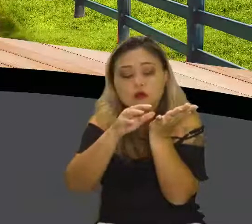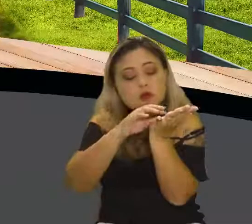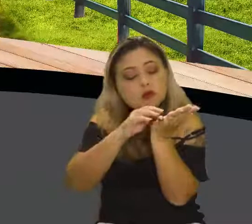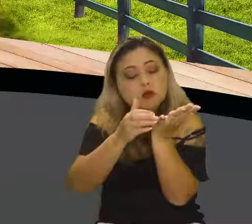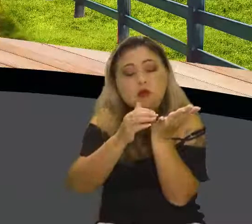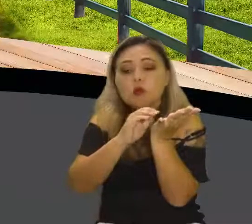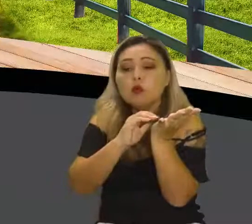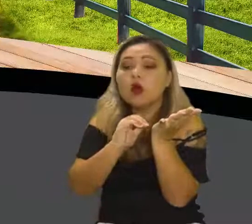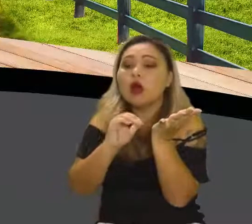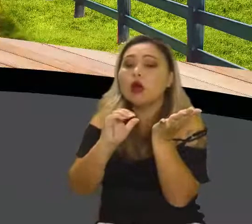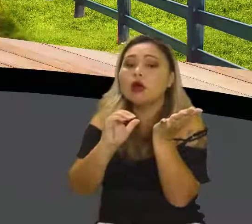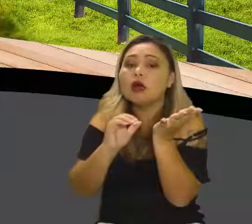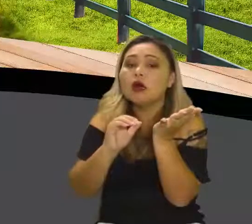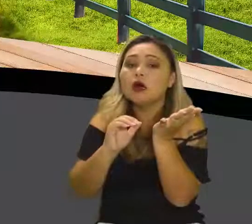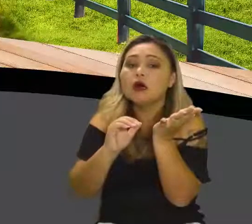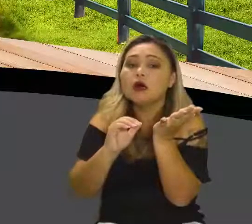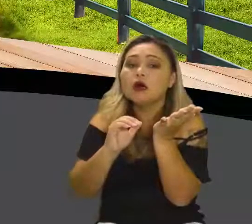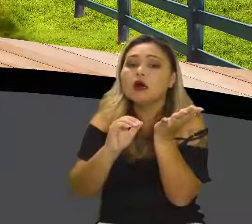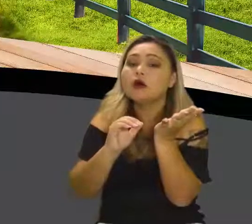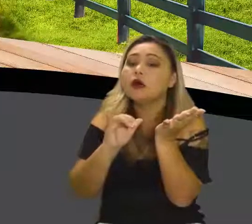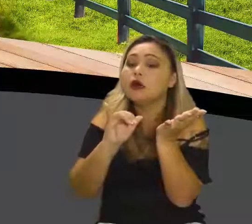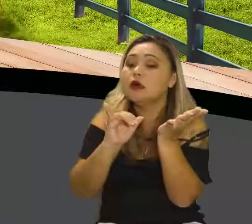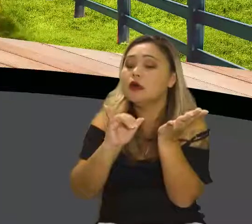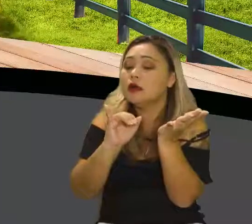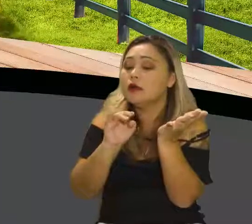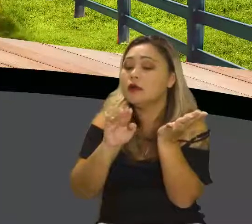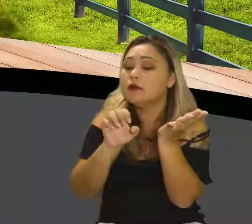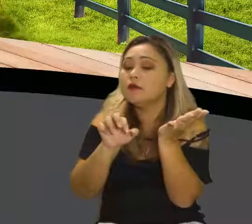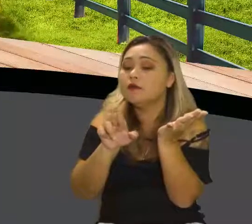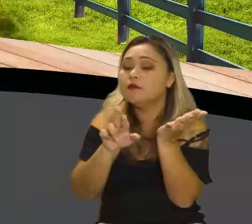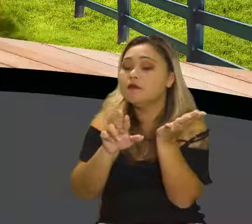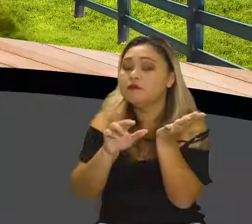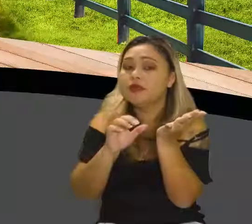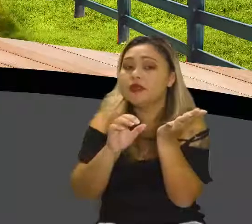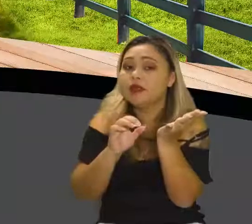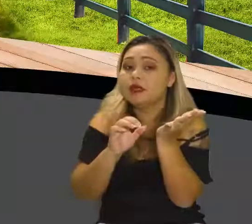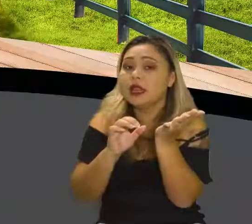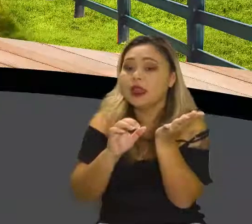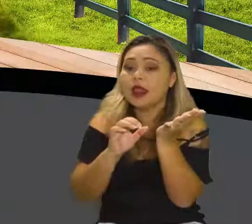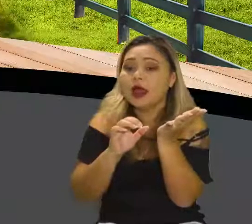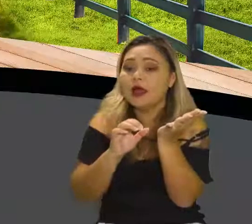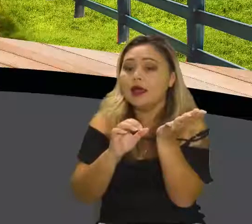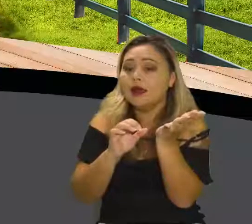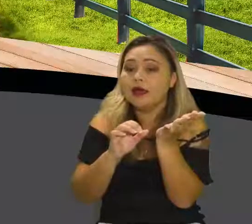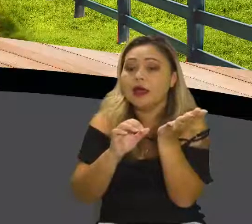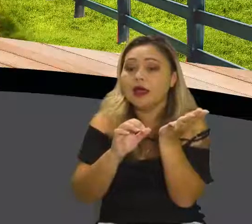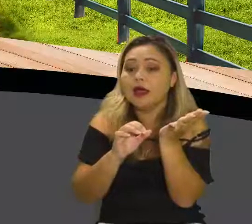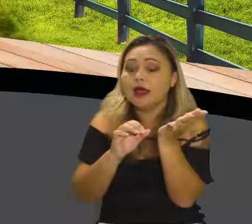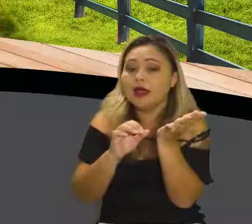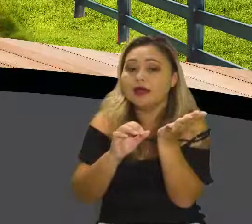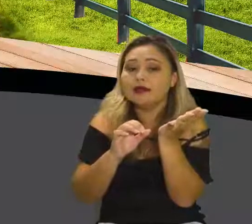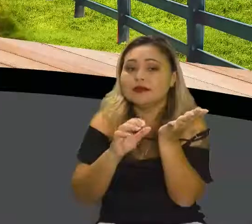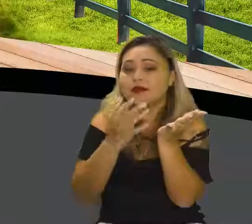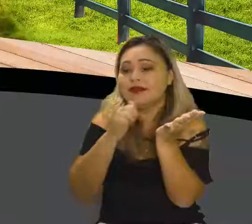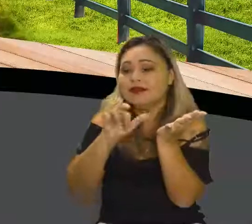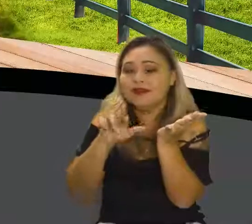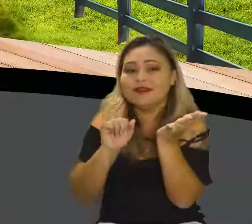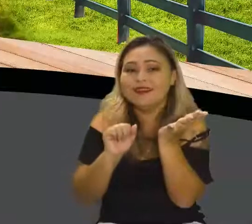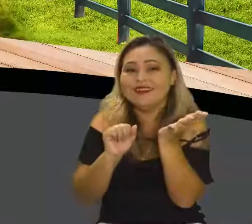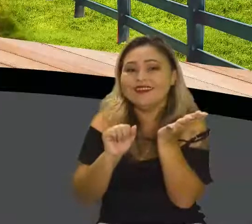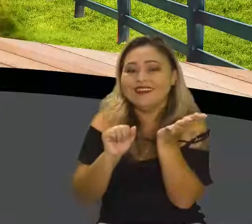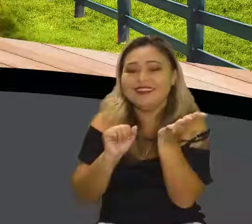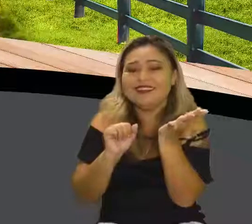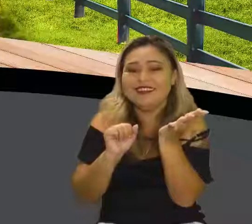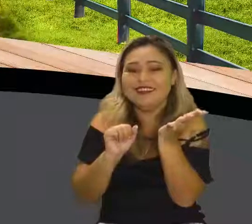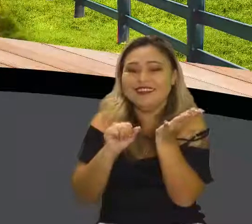ovo, que é a albumina. Como é o nome, anjinhos? A clara!